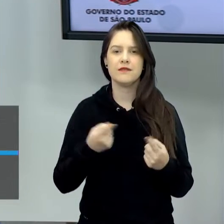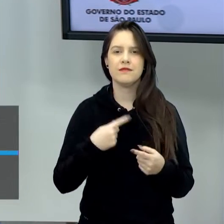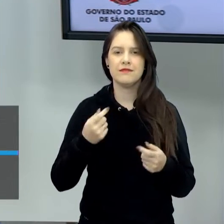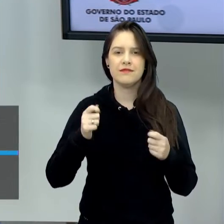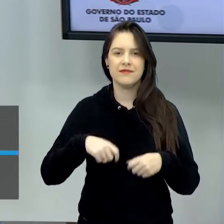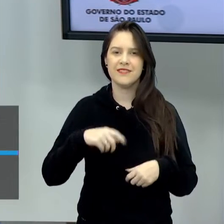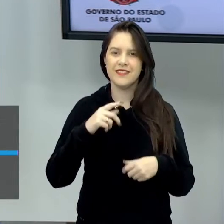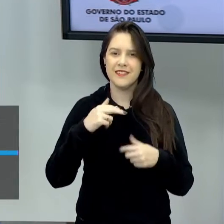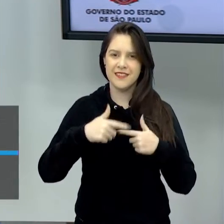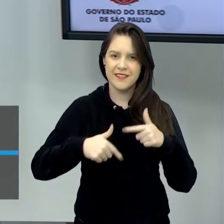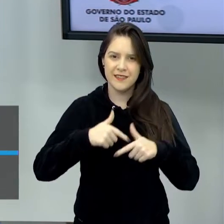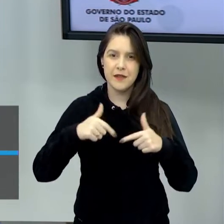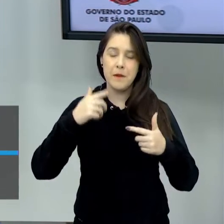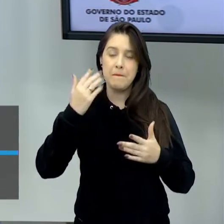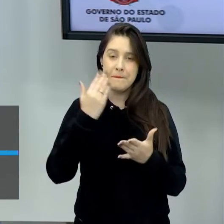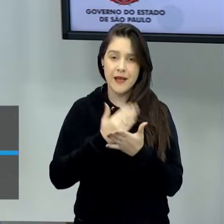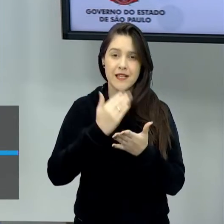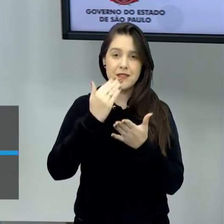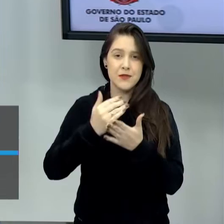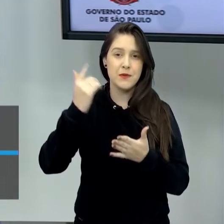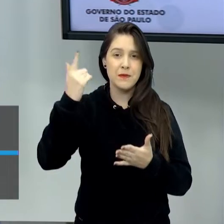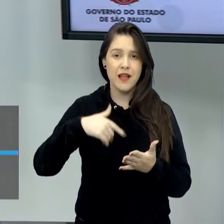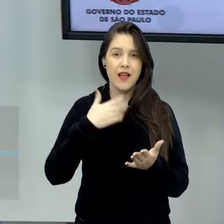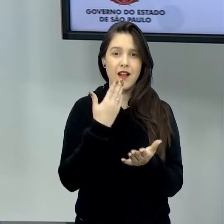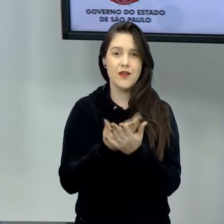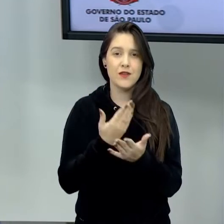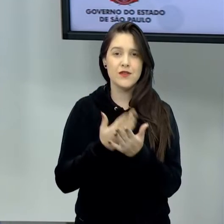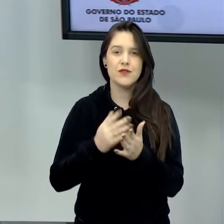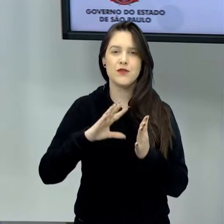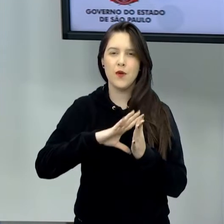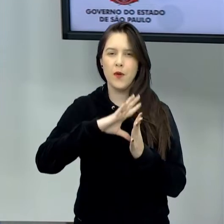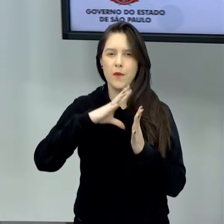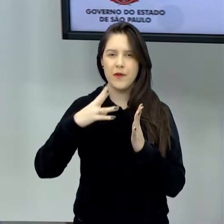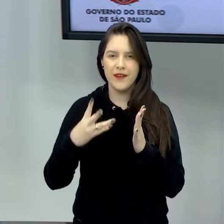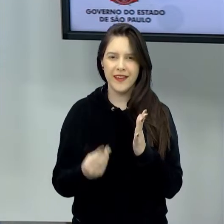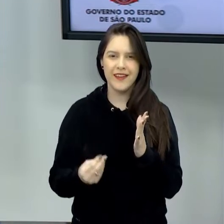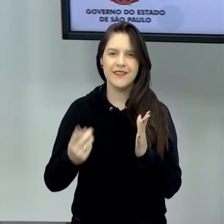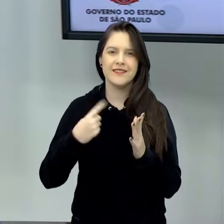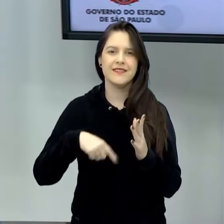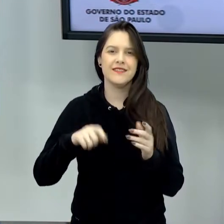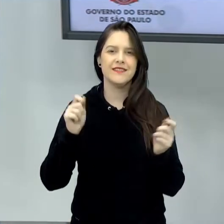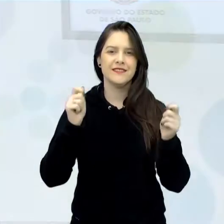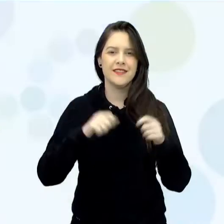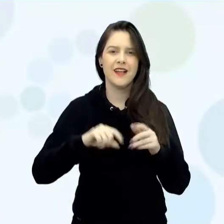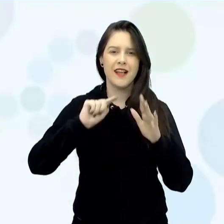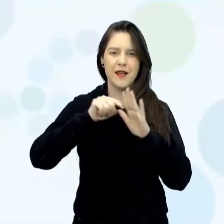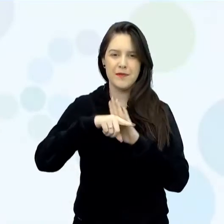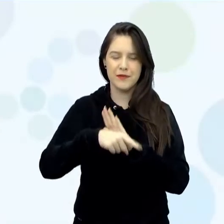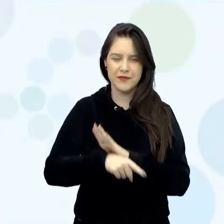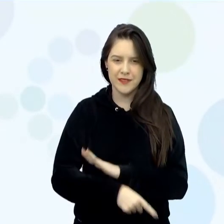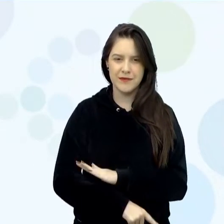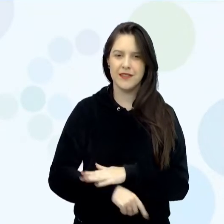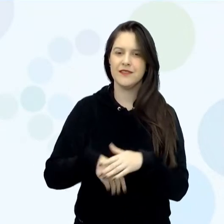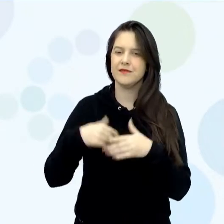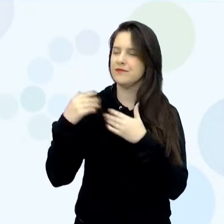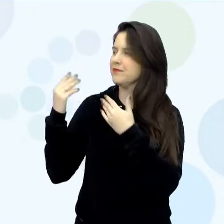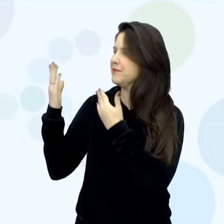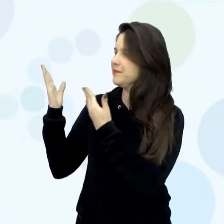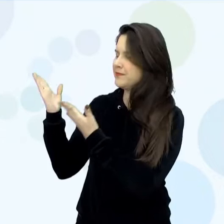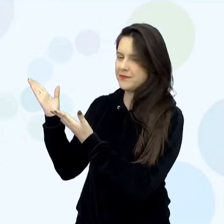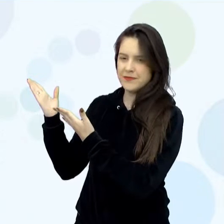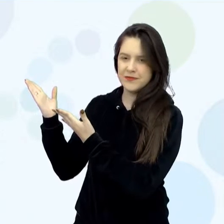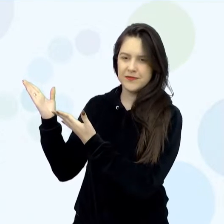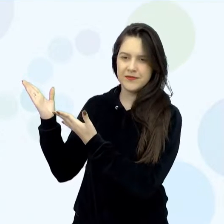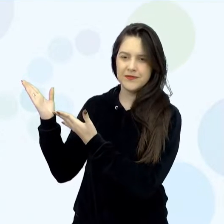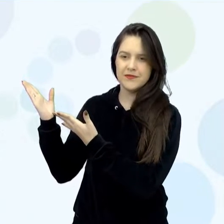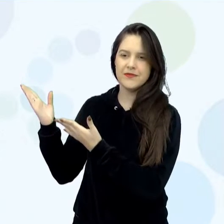estou aqui para mais uma aula do nosso aprofundamento. Se liga na mídia, aprofundamento esse que você escolheu e que eu